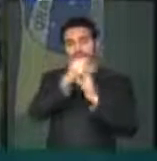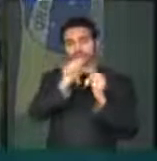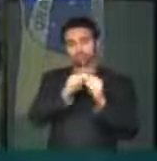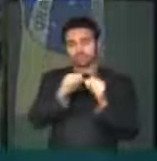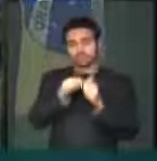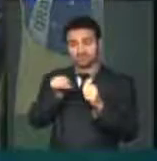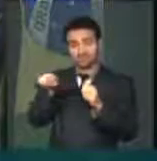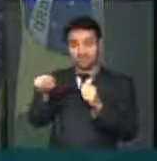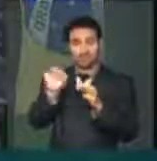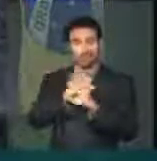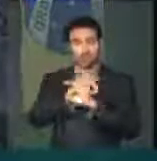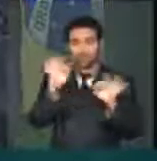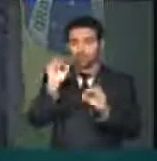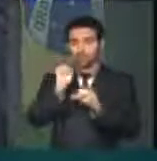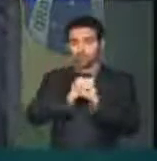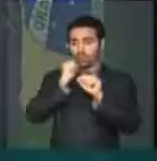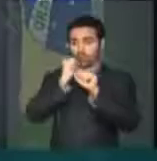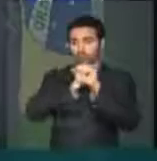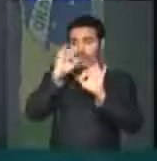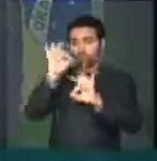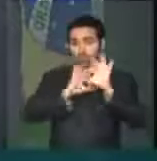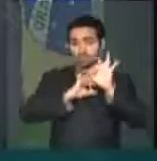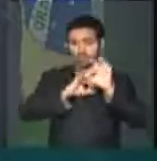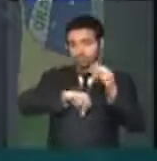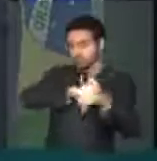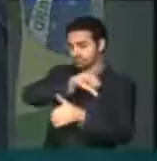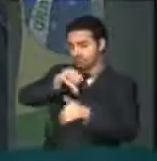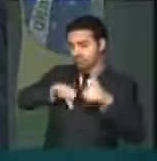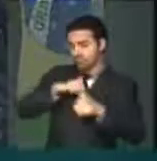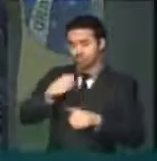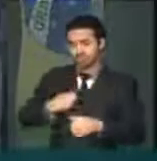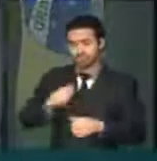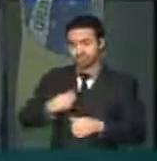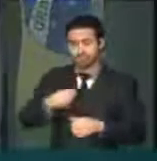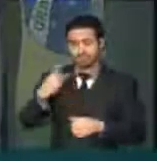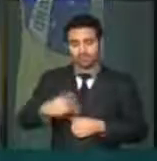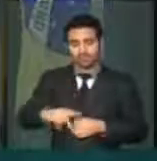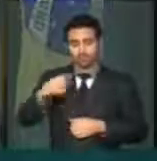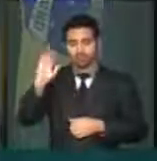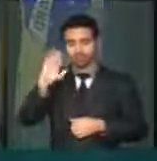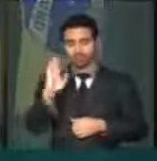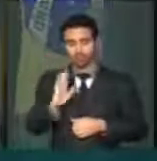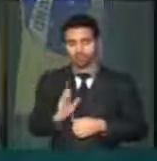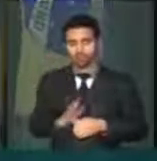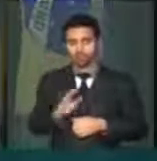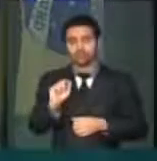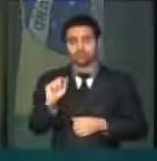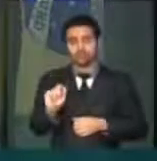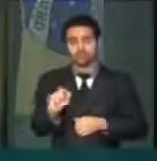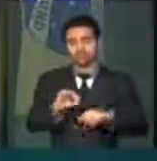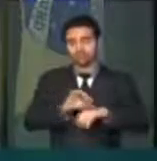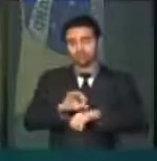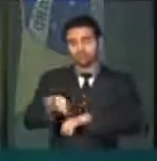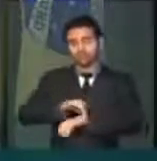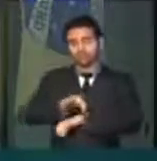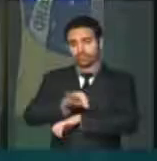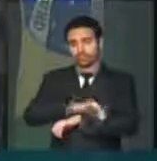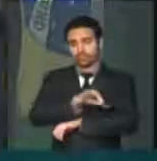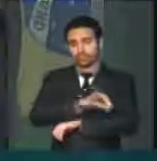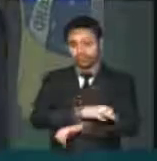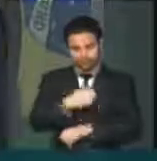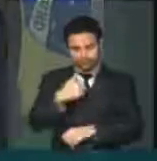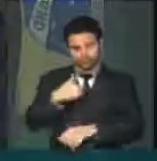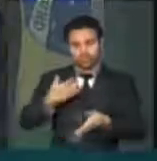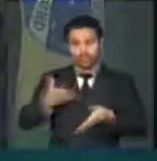obras que transformaram a forma como o Brasil olhava a sua arquitetura. Como brasileiro e como